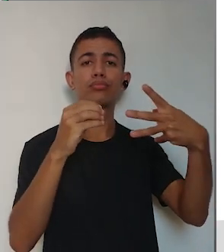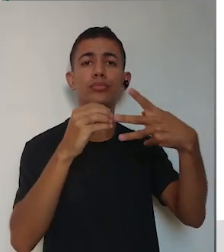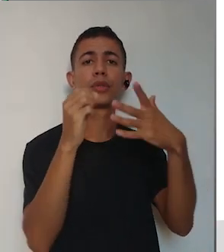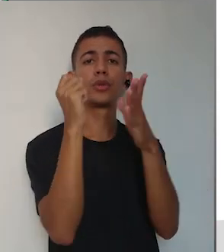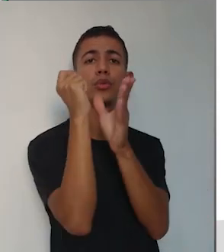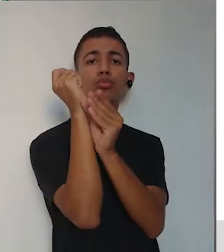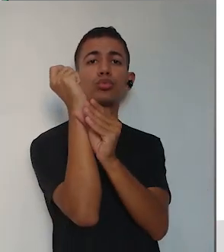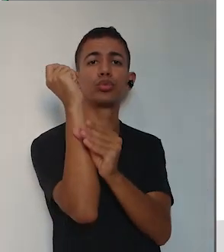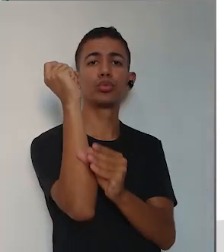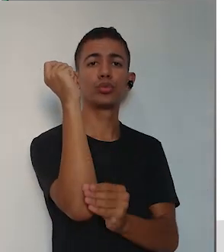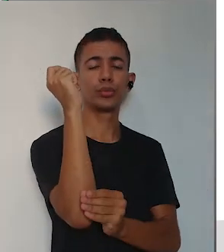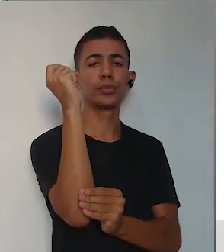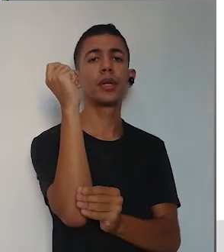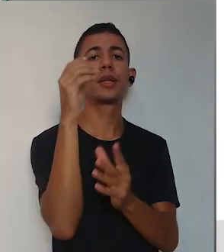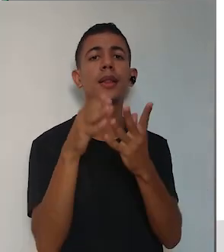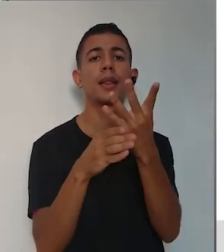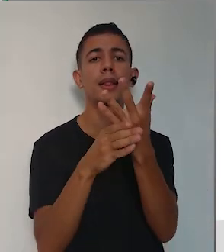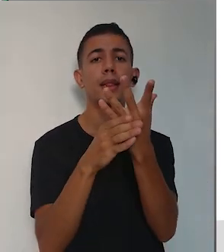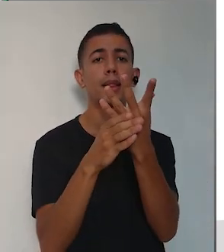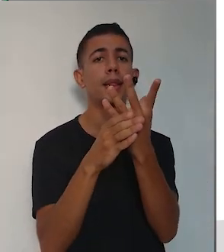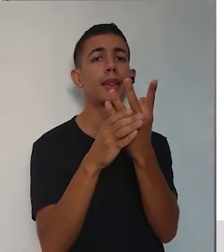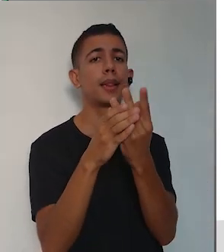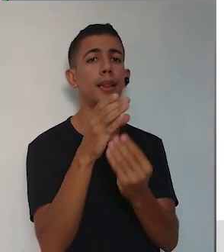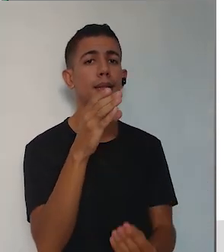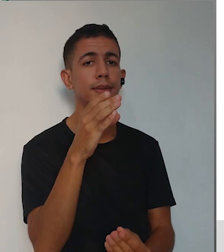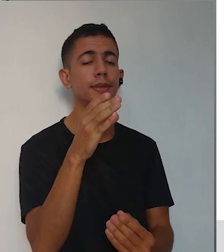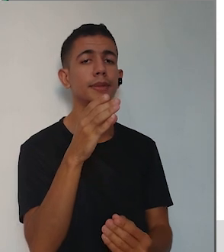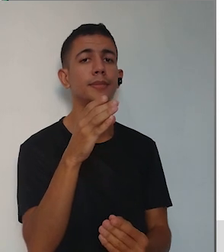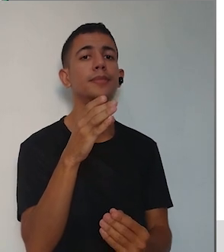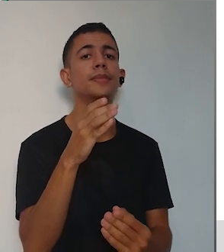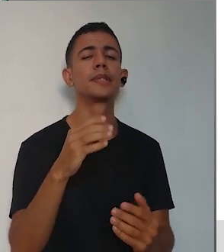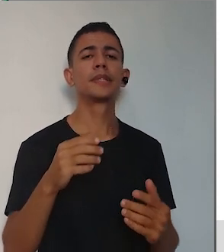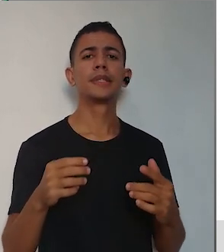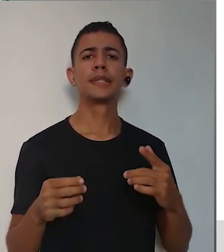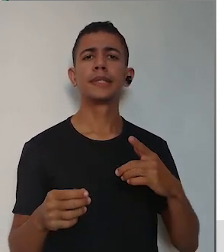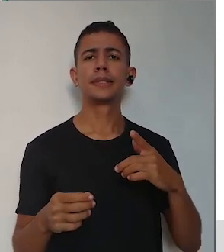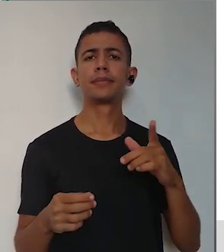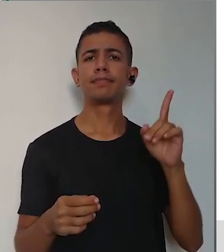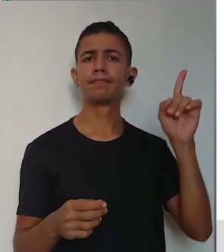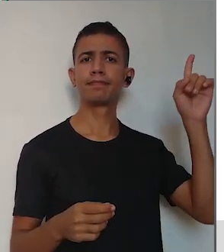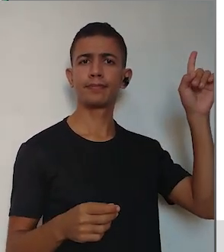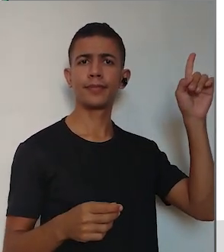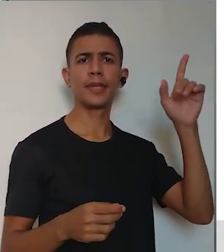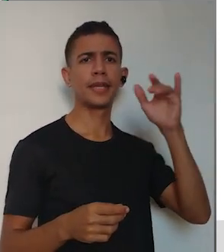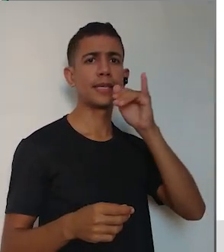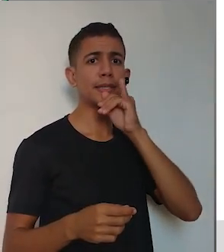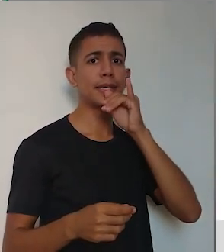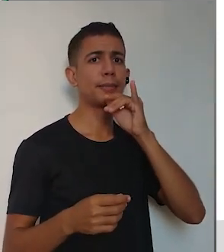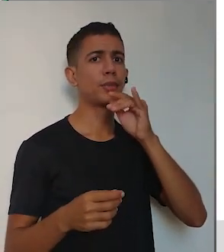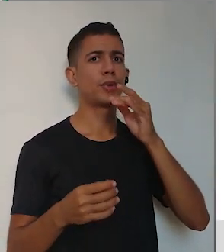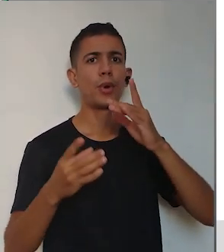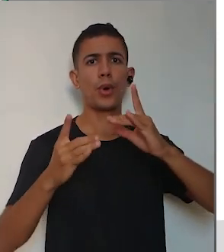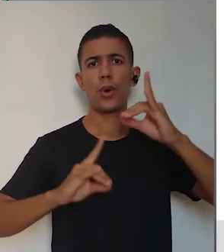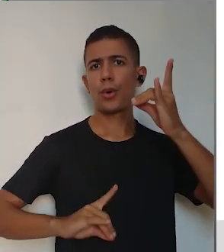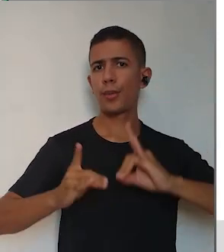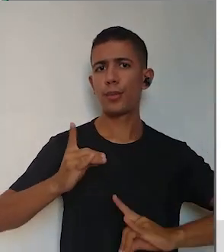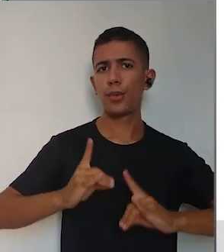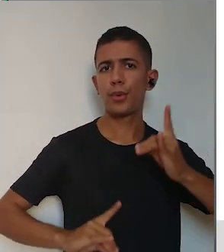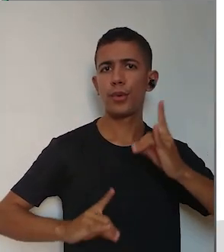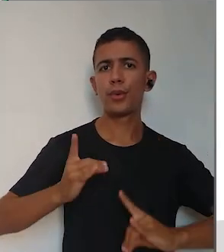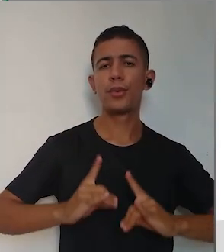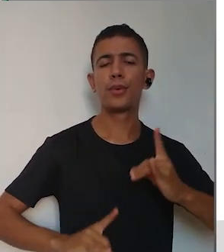lisa. A partir de um efeito desencadeador, como exemplificado um hormônio,